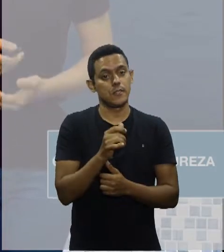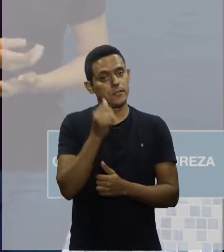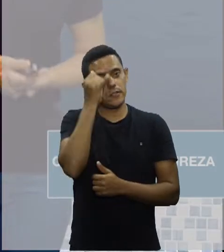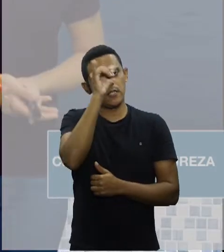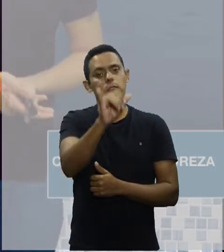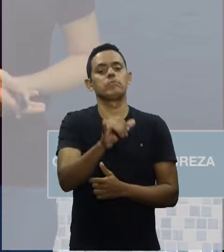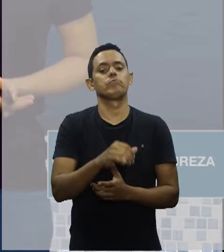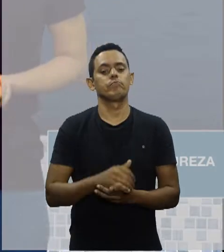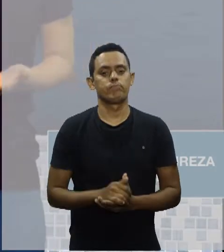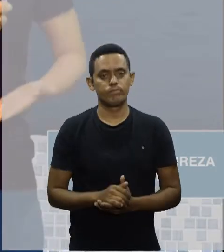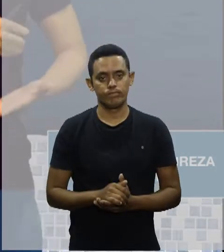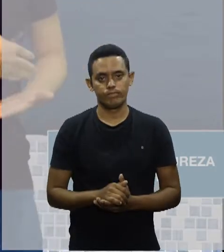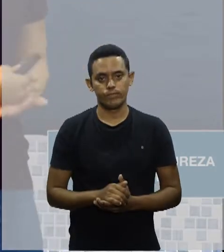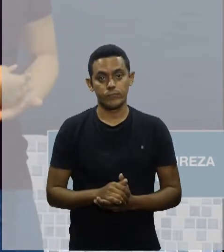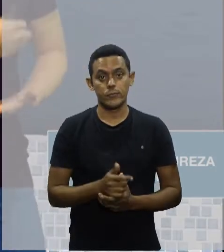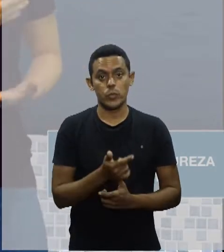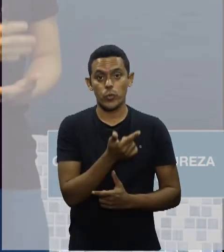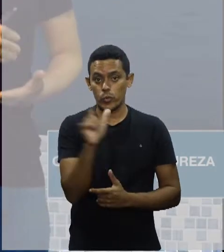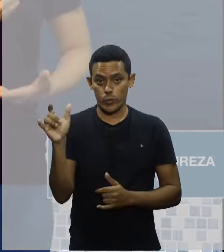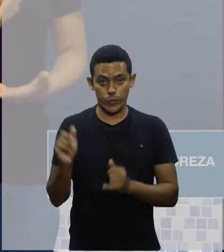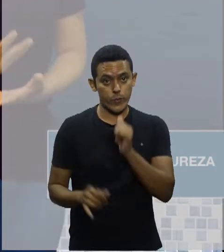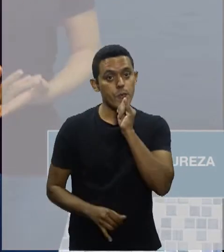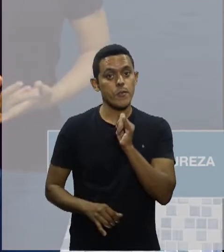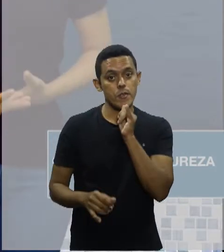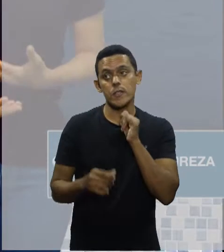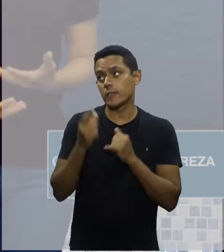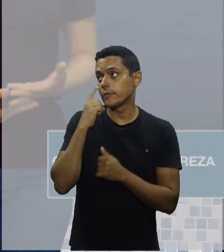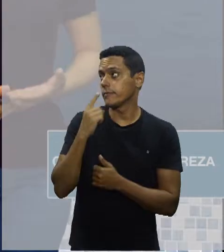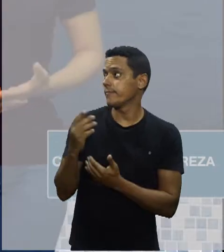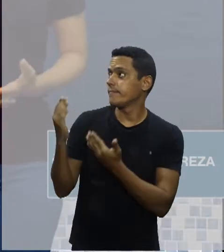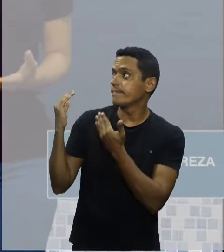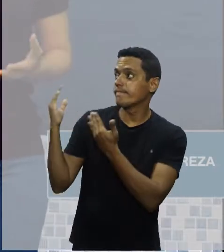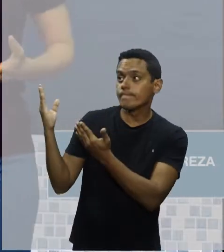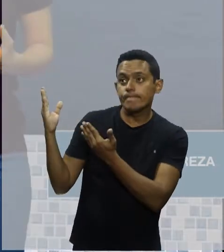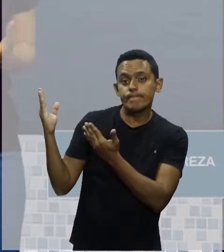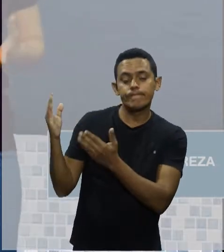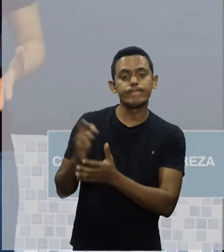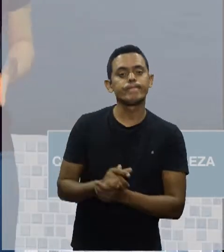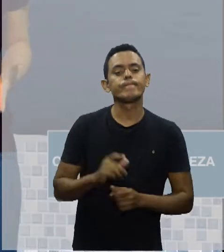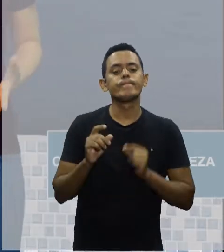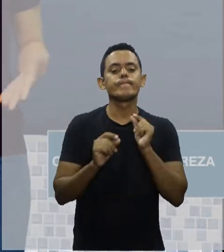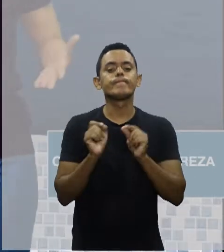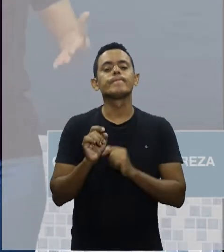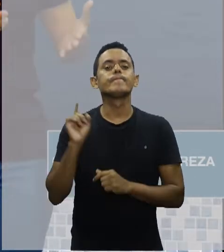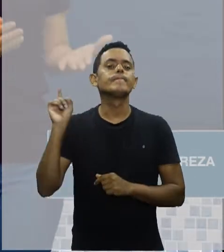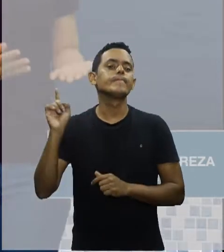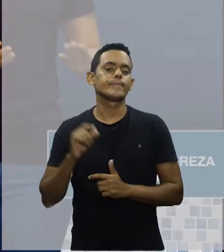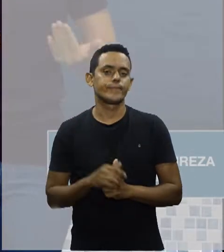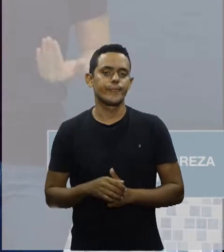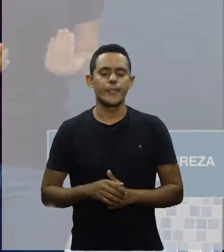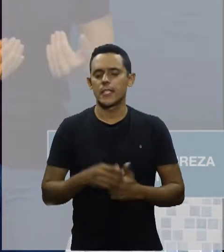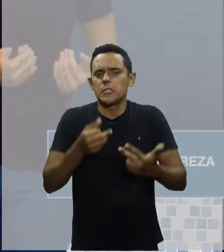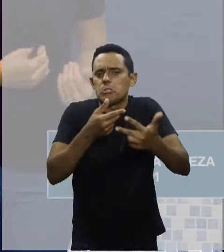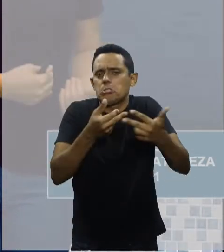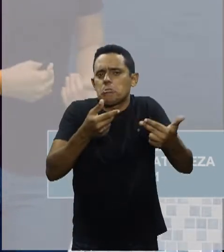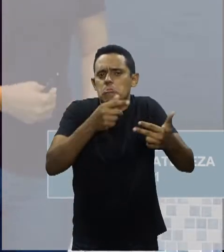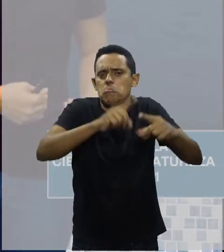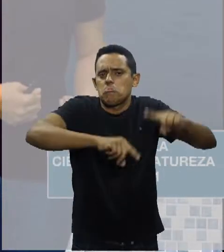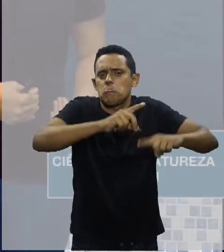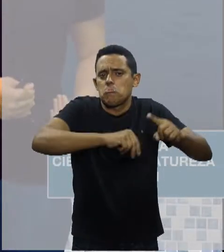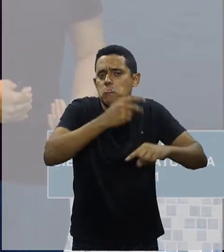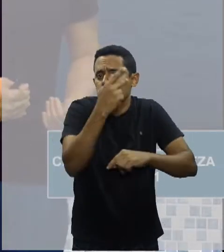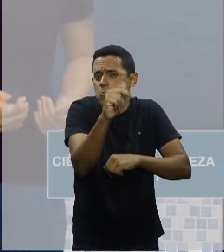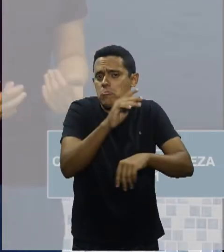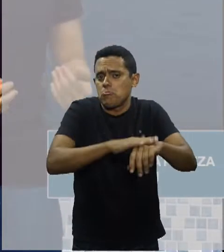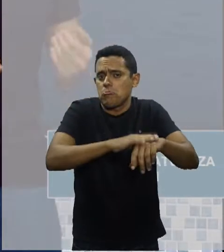No slide 11, a gente tem também uma outra recomendação, uma outra orientação para evitar o contágio pelo